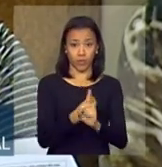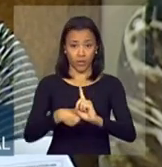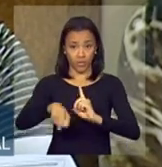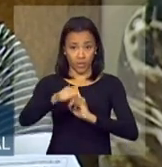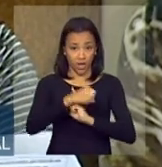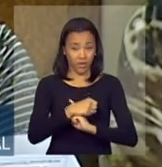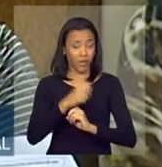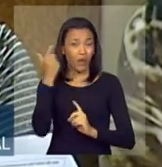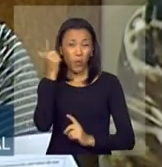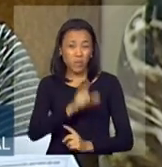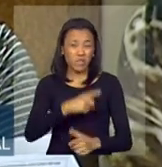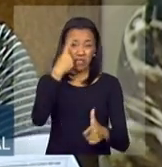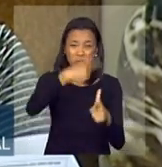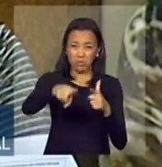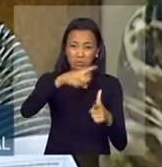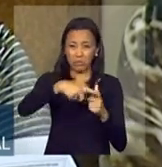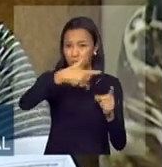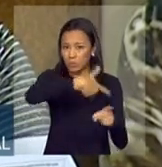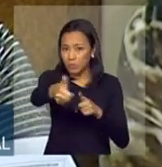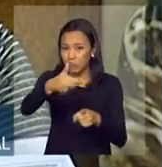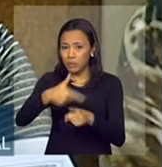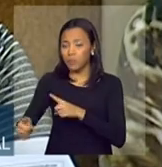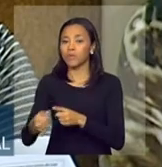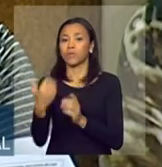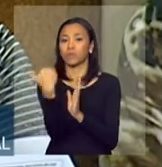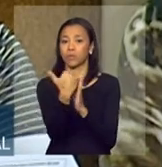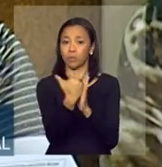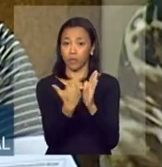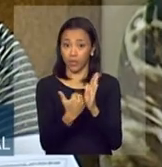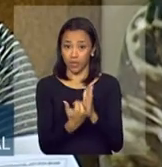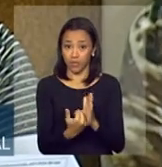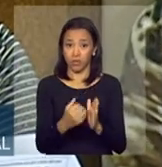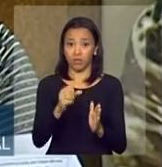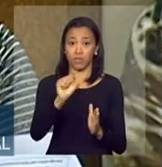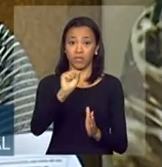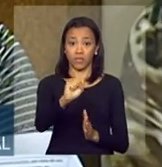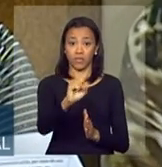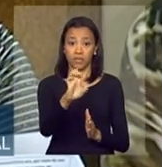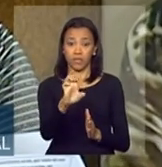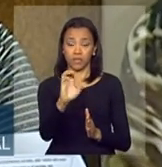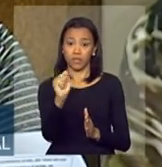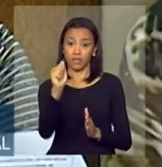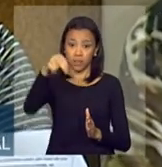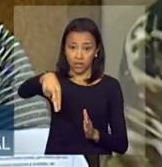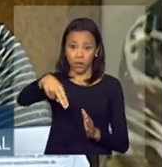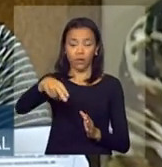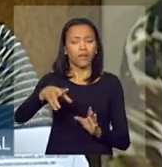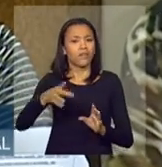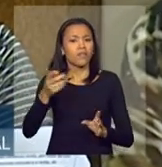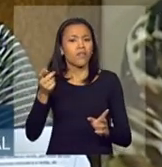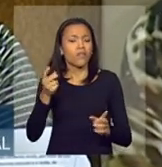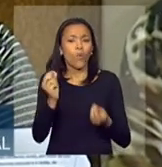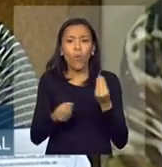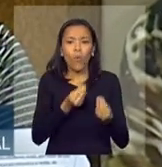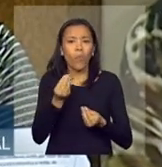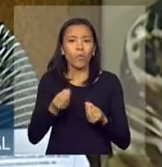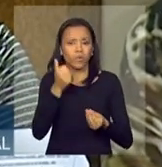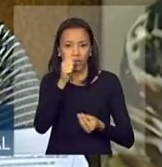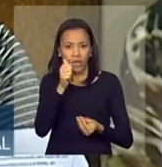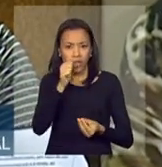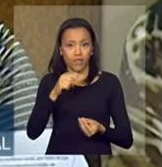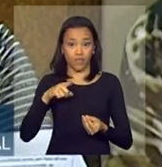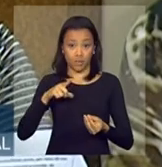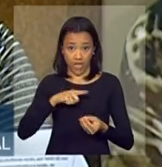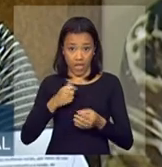dos gargalos de execução dos programas de SAM. Criar formas de acesso das mulheres aos recursos advindos